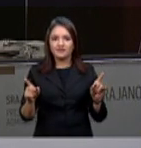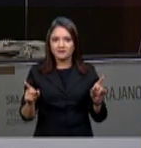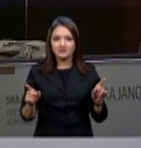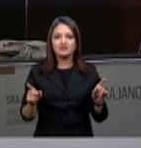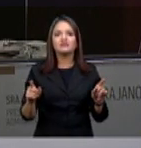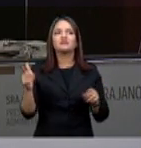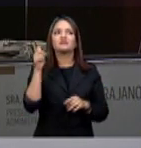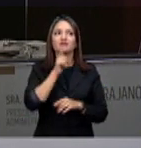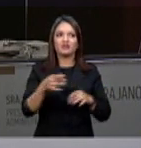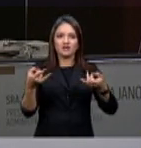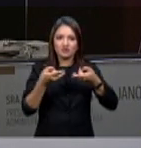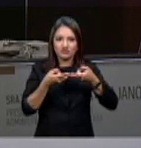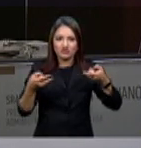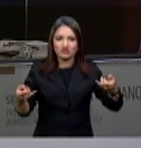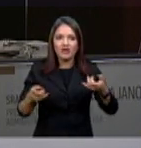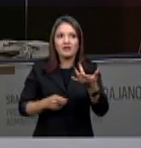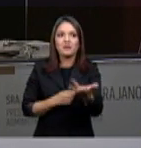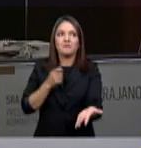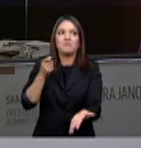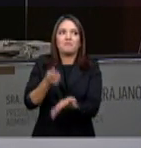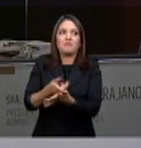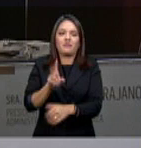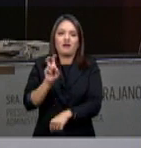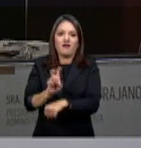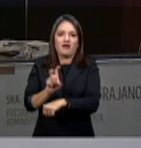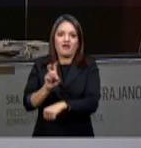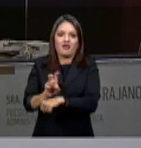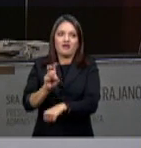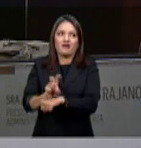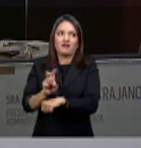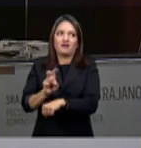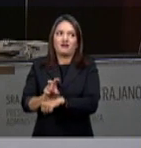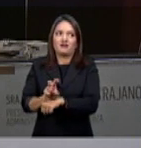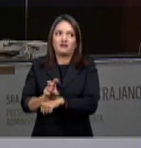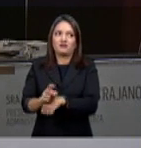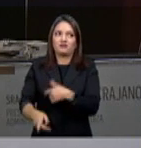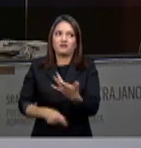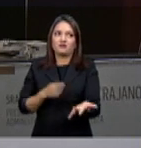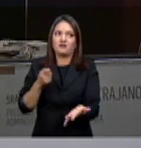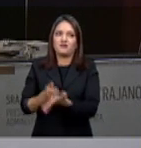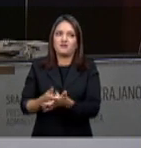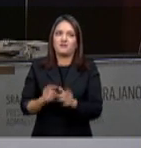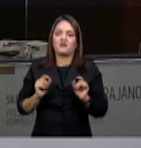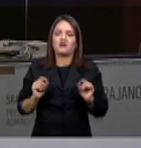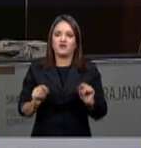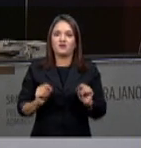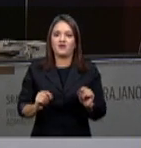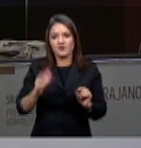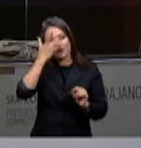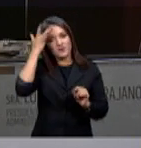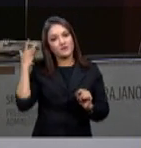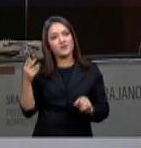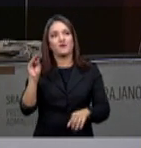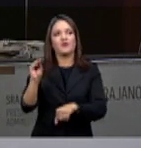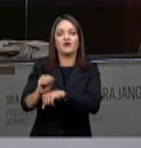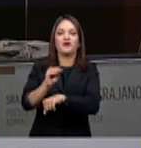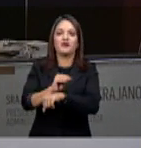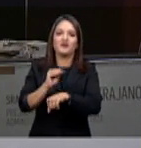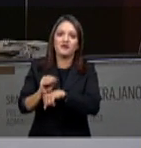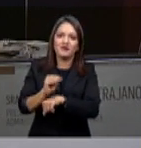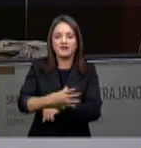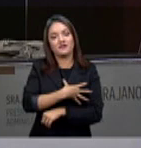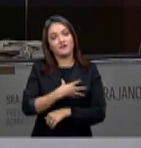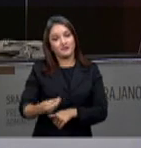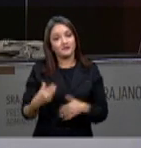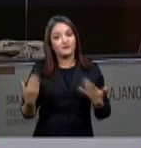ela ganha um cheque para poder pagar uma mãe uma vizinha alguém para poder ficar com filho porque